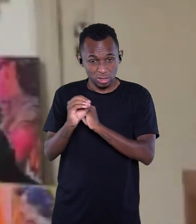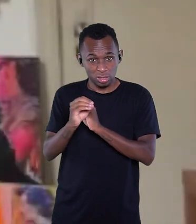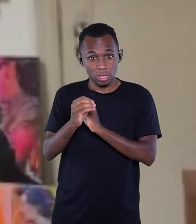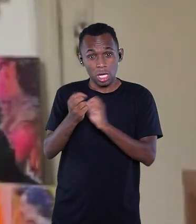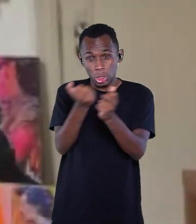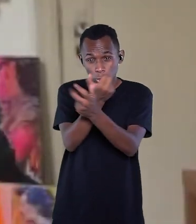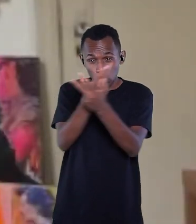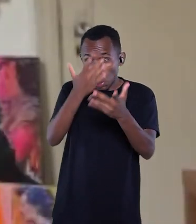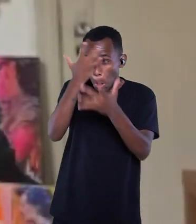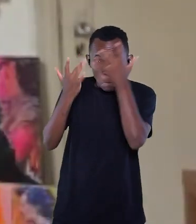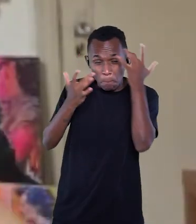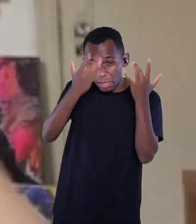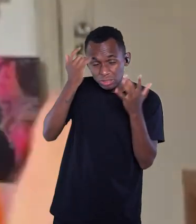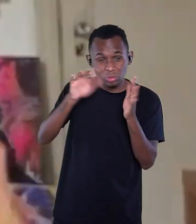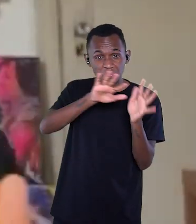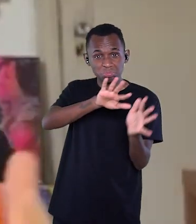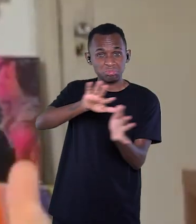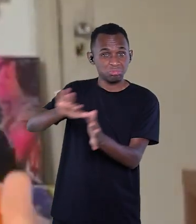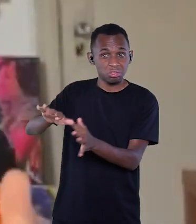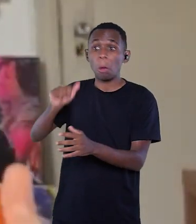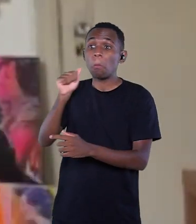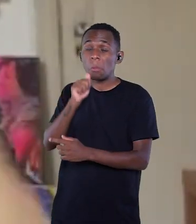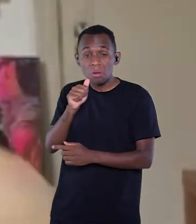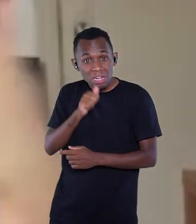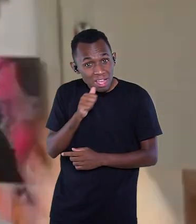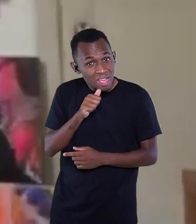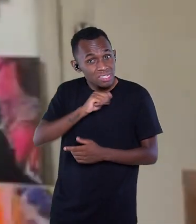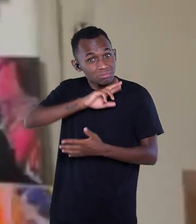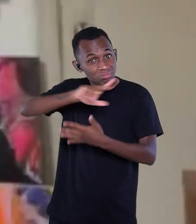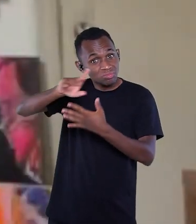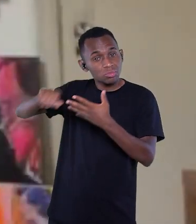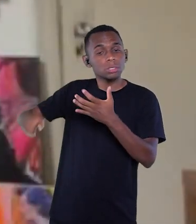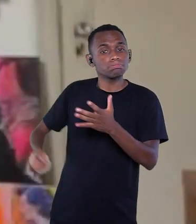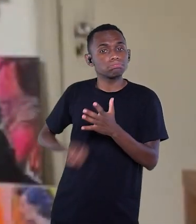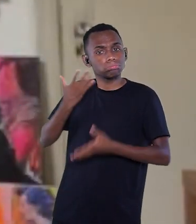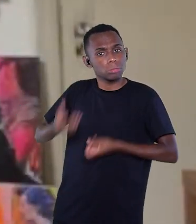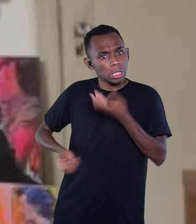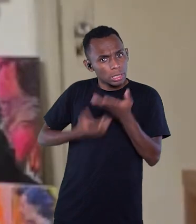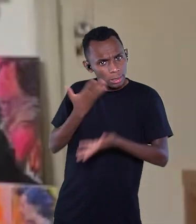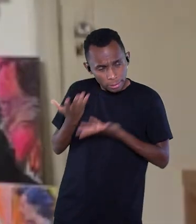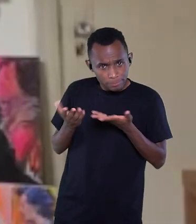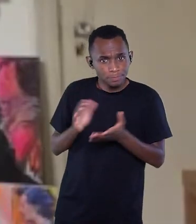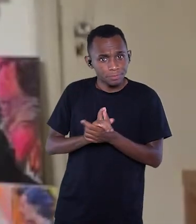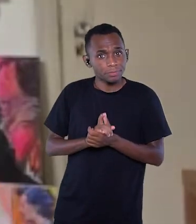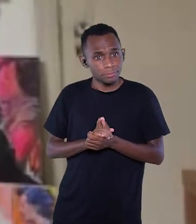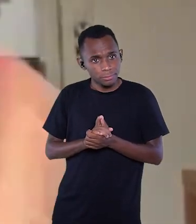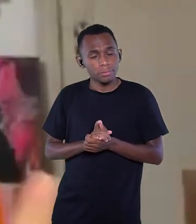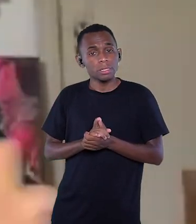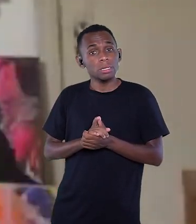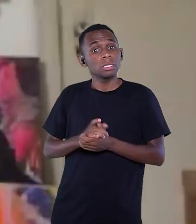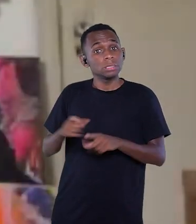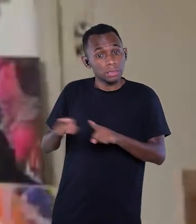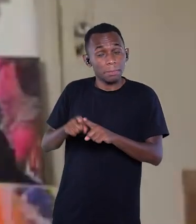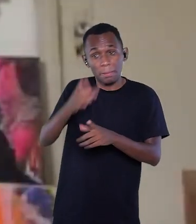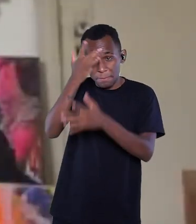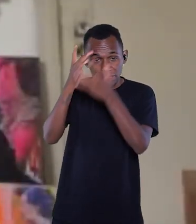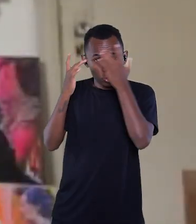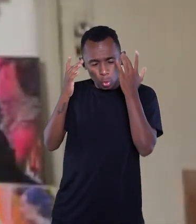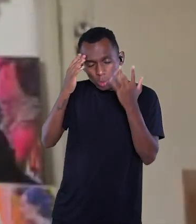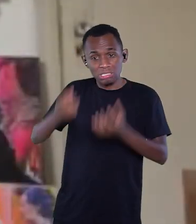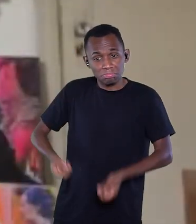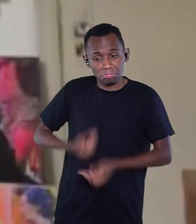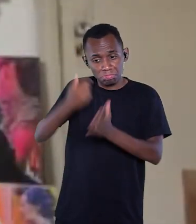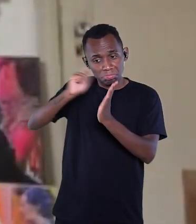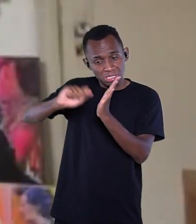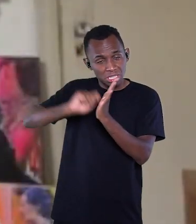lado várias pessoas e mulheres que estavam produzindo, mulheres e não mulheres e pessoas, estavam